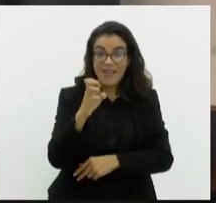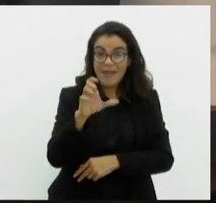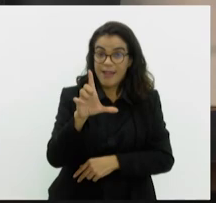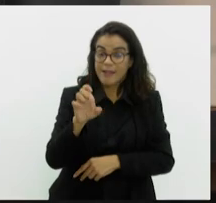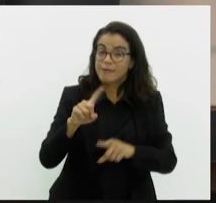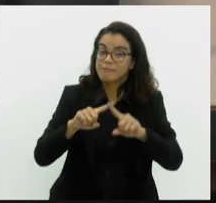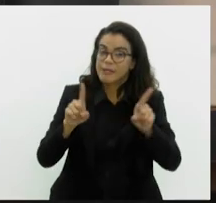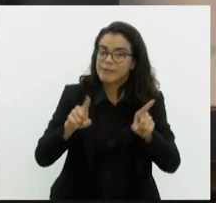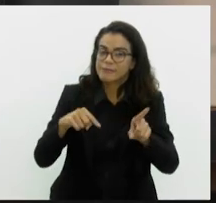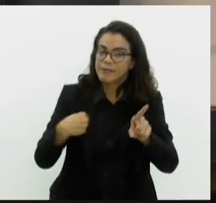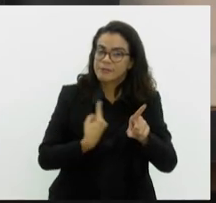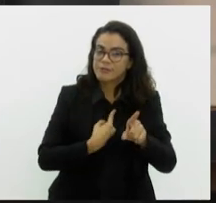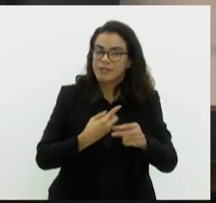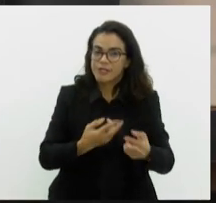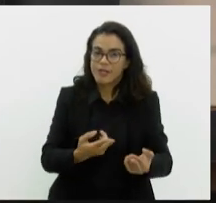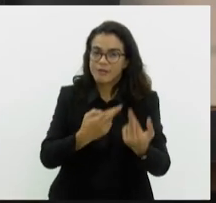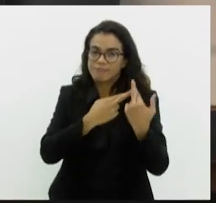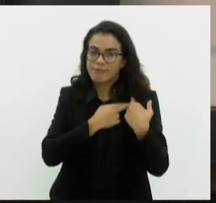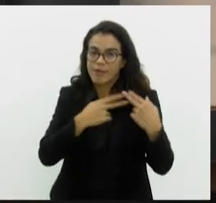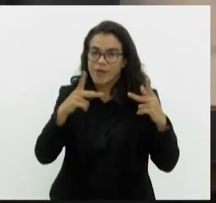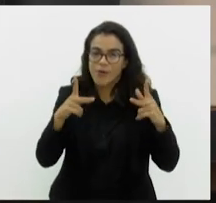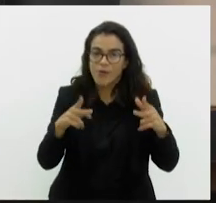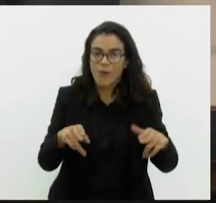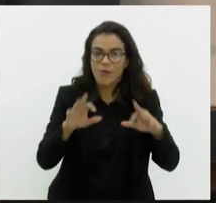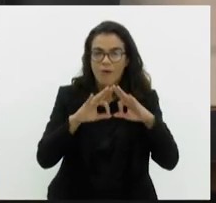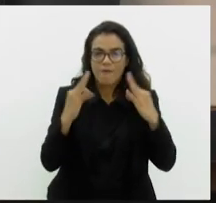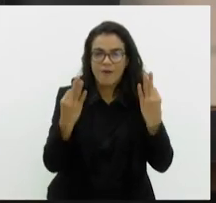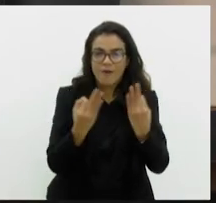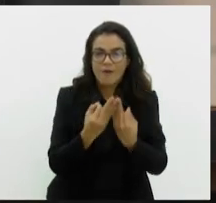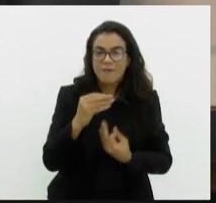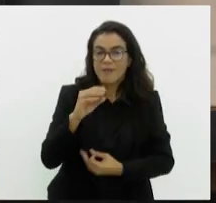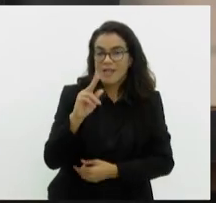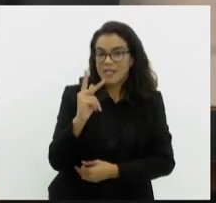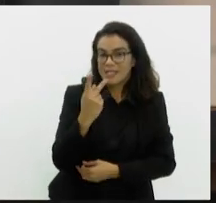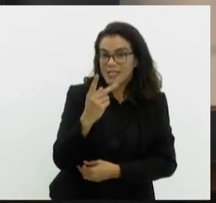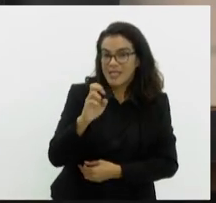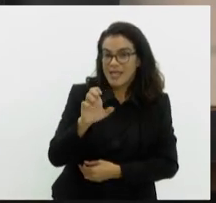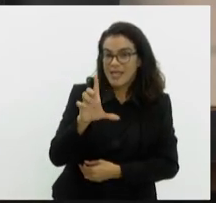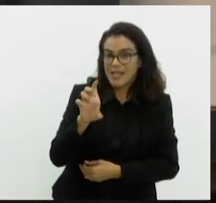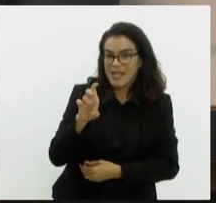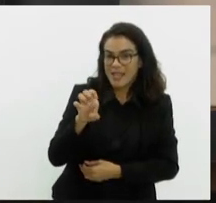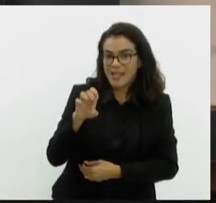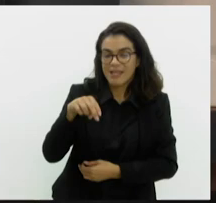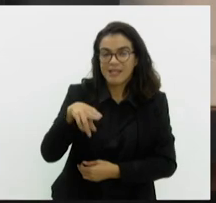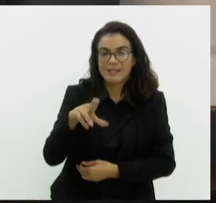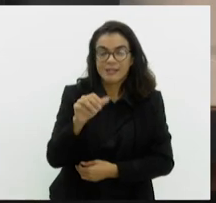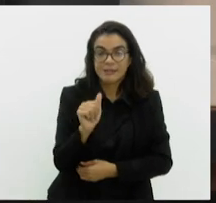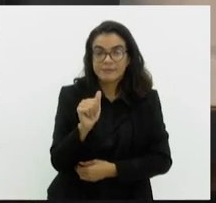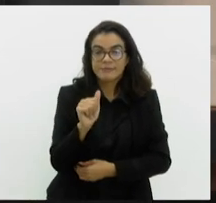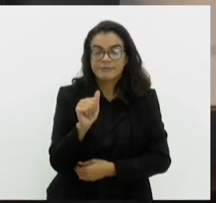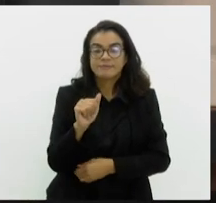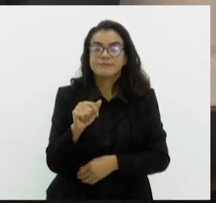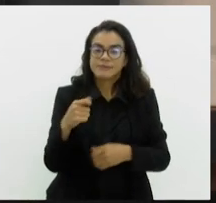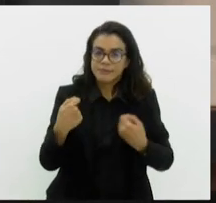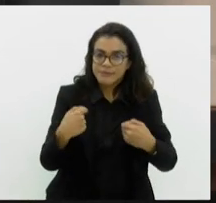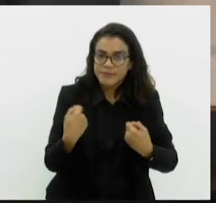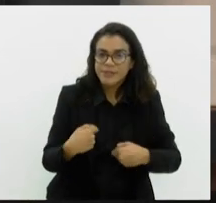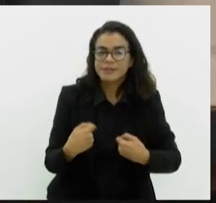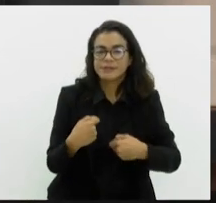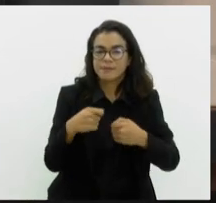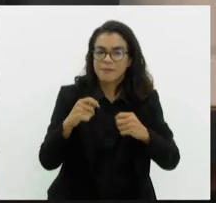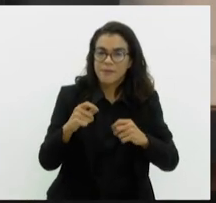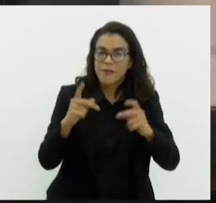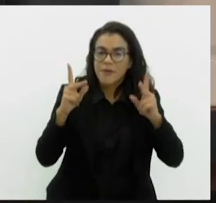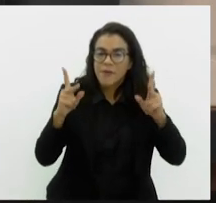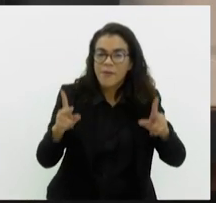responsabilidade que a família de Helena, que as nossas famílias já saibam que precisam assumir. Nós sabemos o que precisamos fazer para termos mais